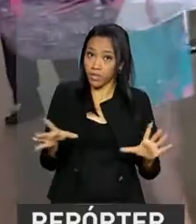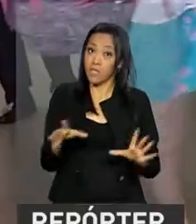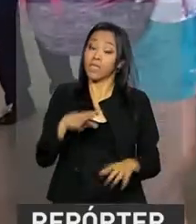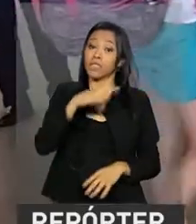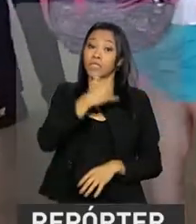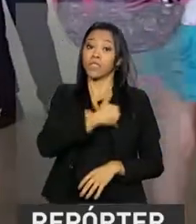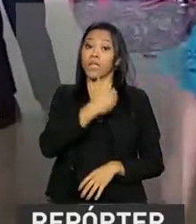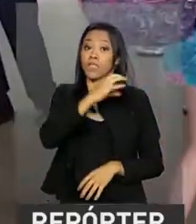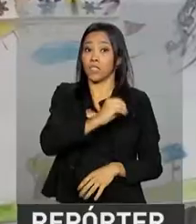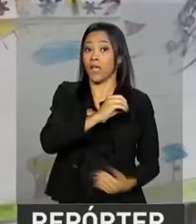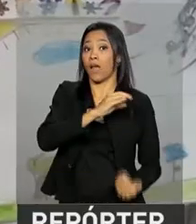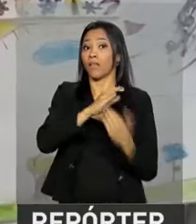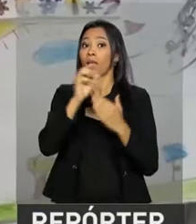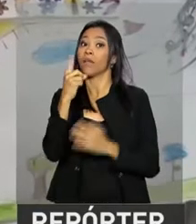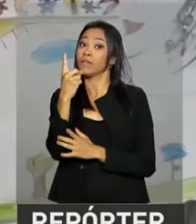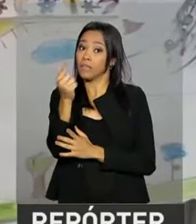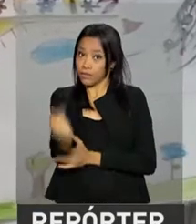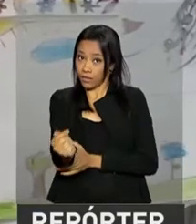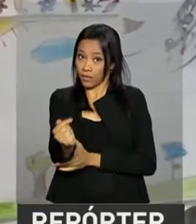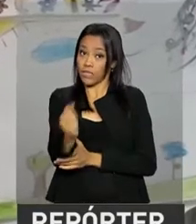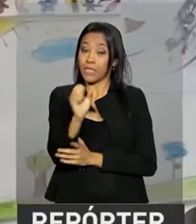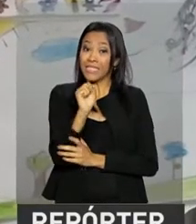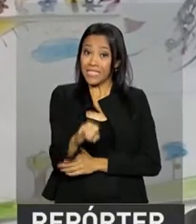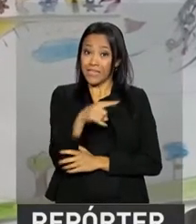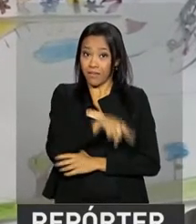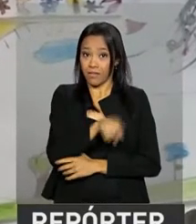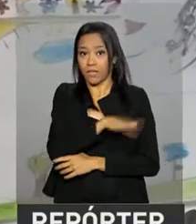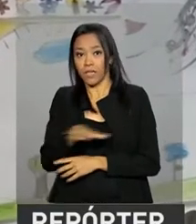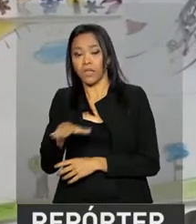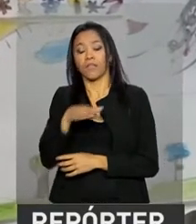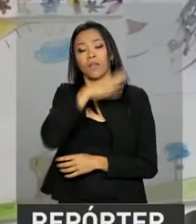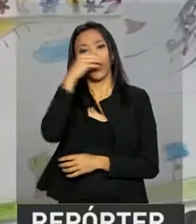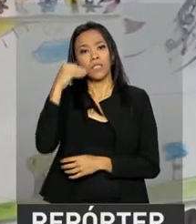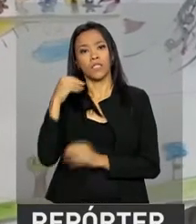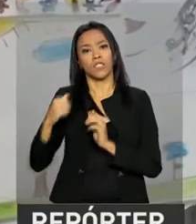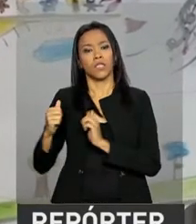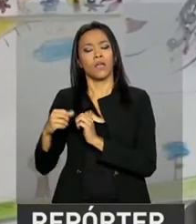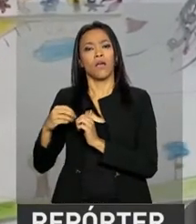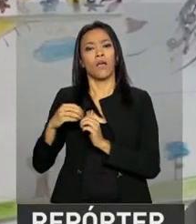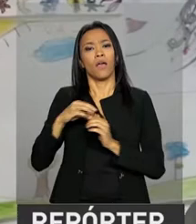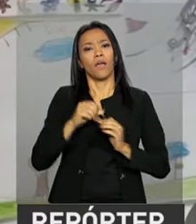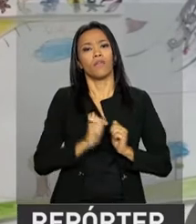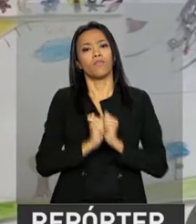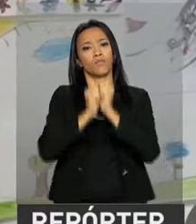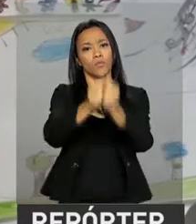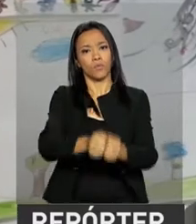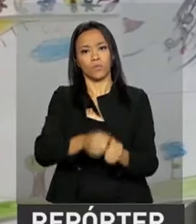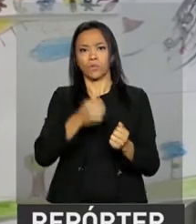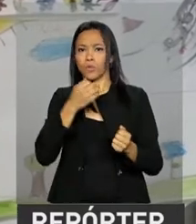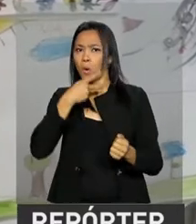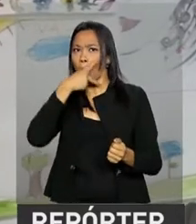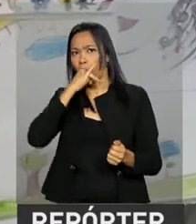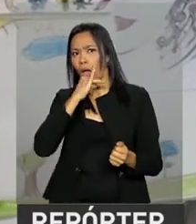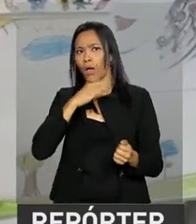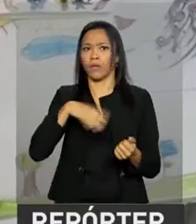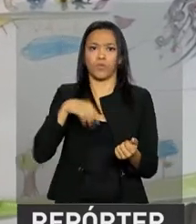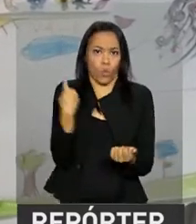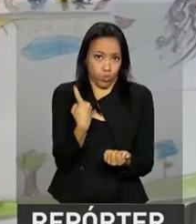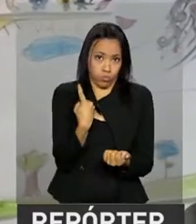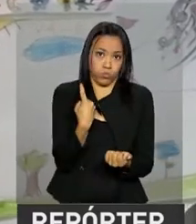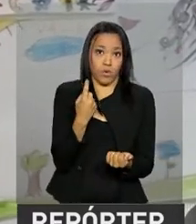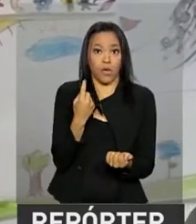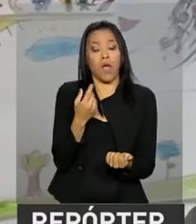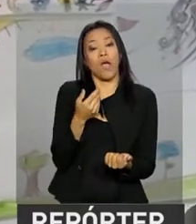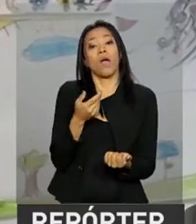até 17 anos. Se essa criança ou adolescente for viajar na companhia de apenas um dos pais ao exterior, o